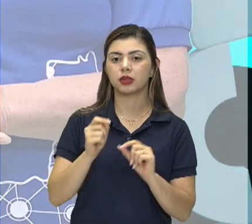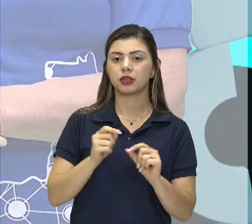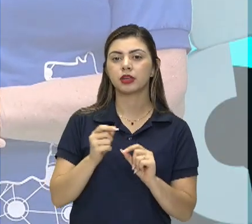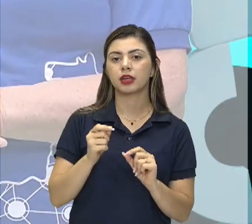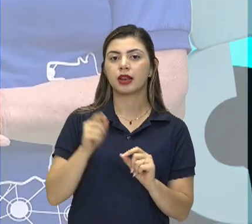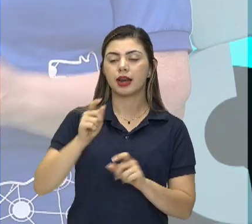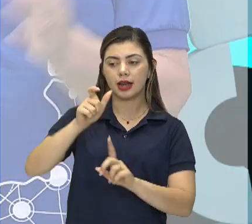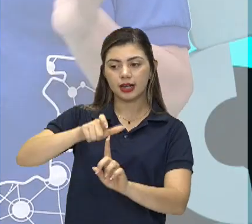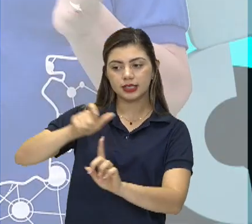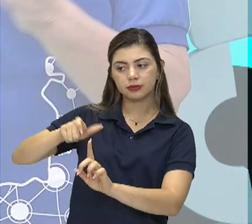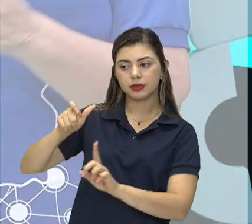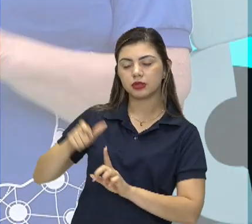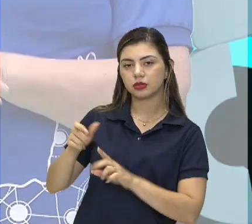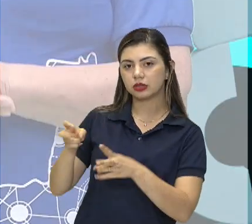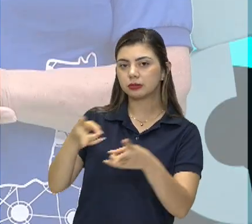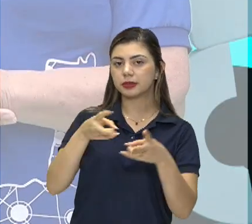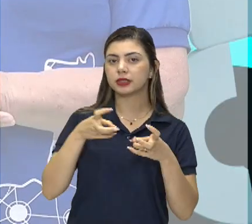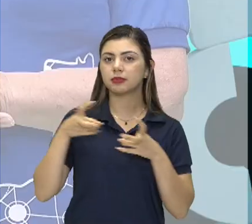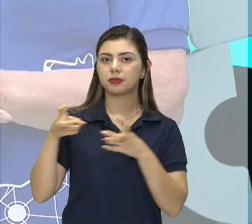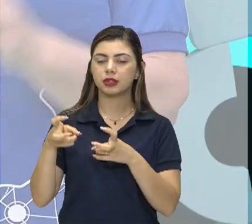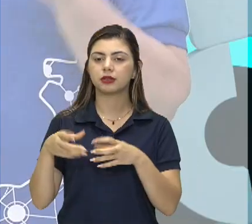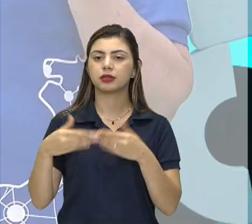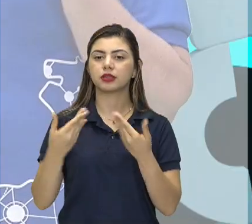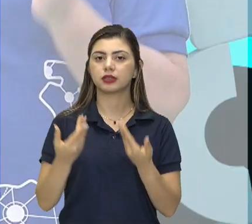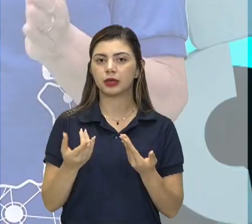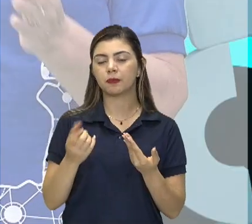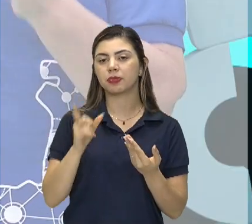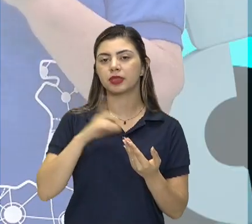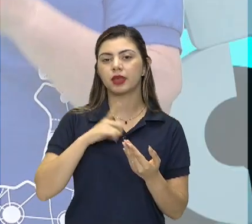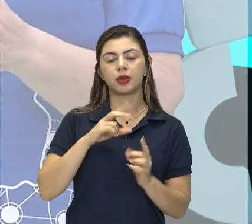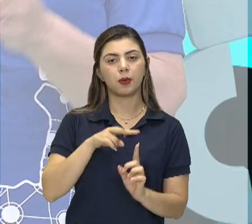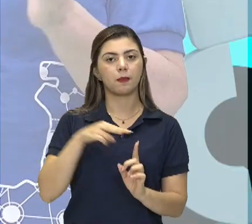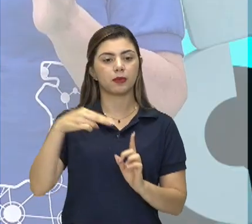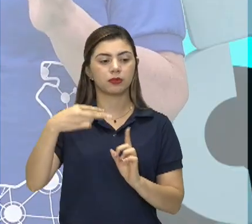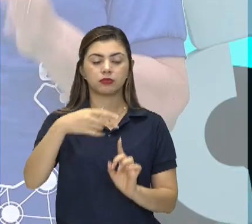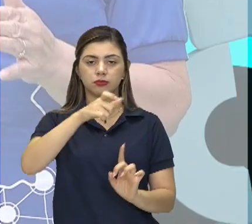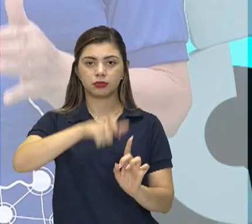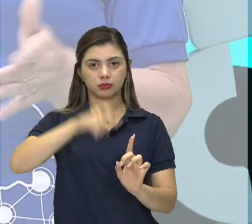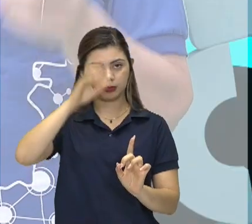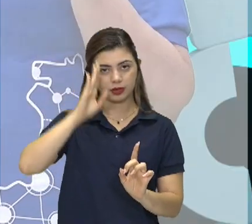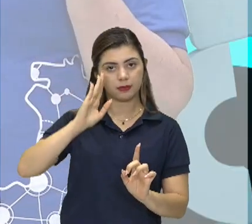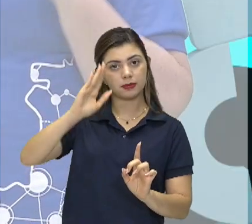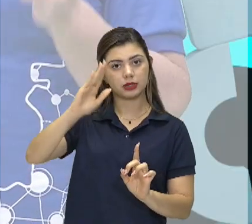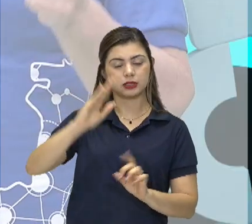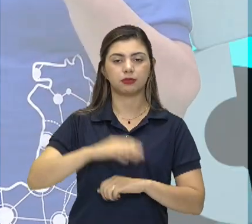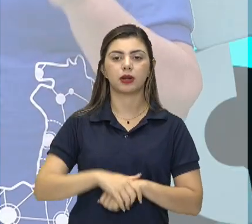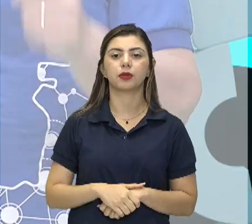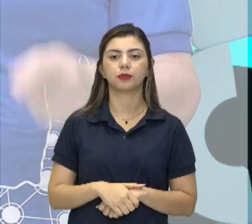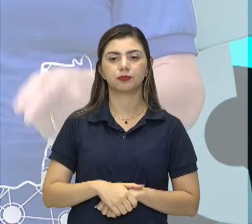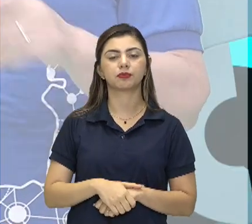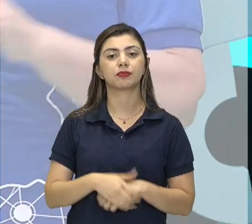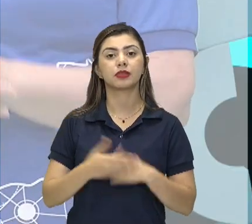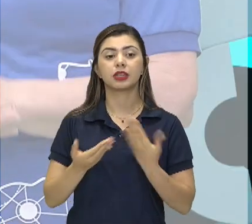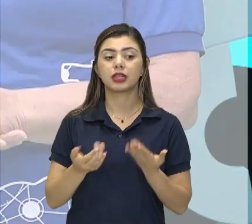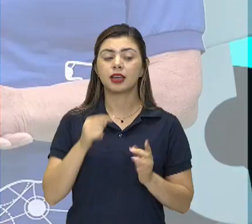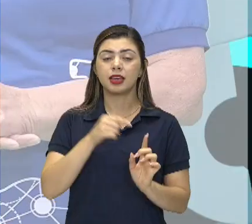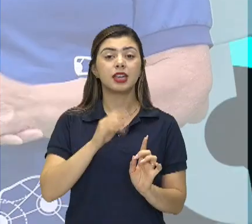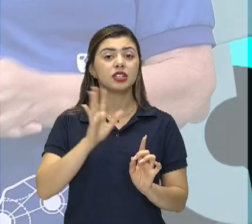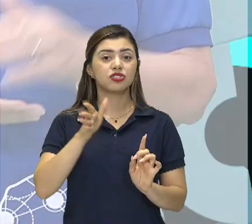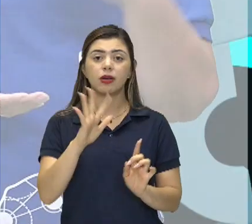demais personagens, dão-se sob a ótica, a visão de um narrador-personagem já